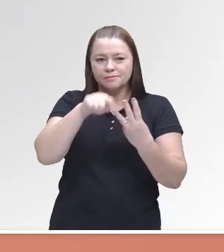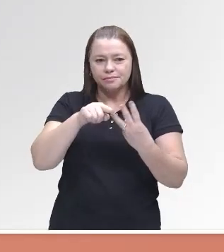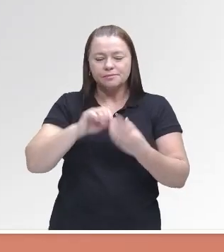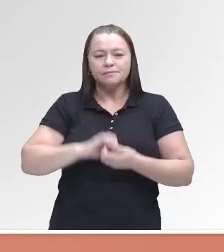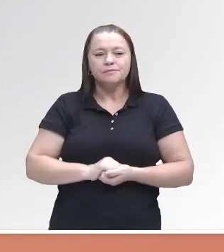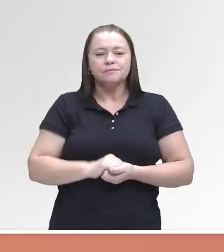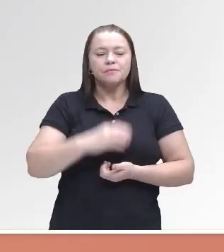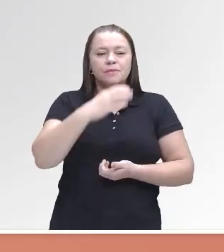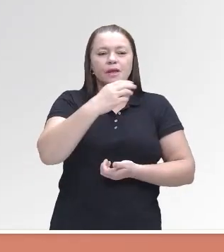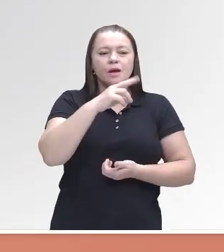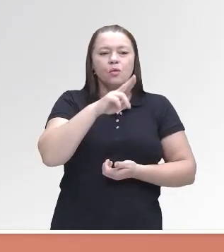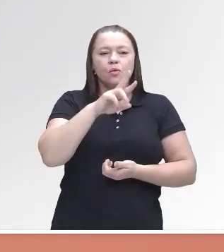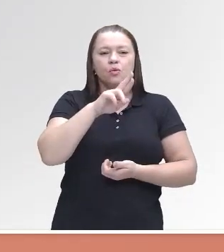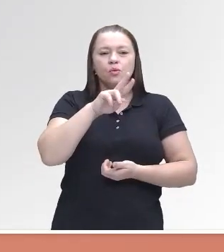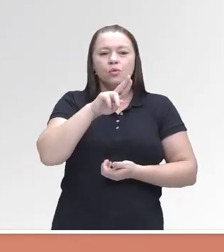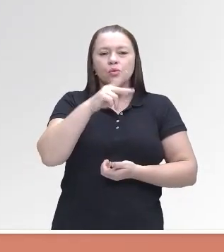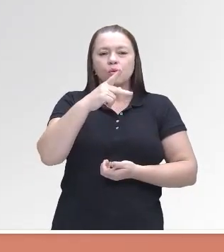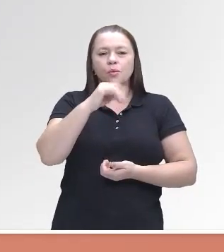Curupira.